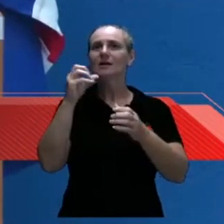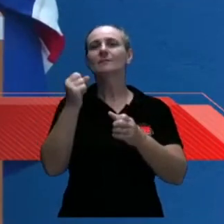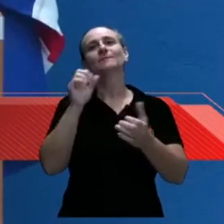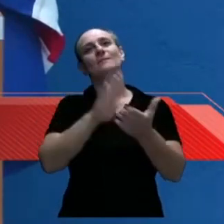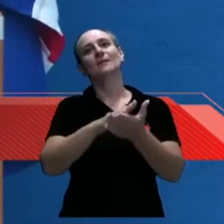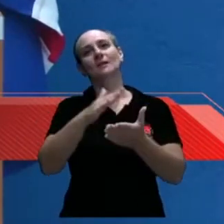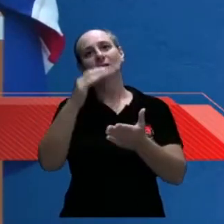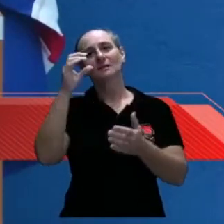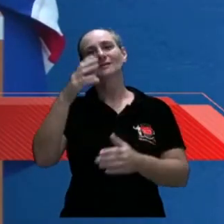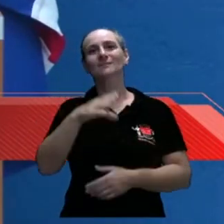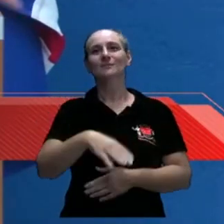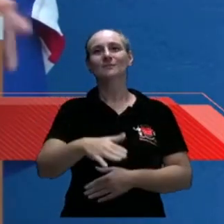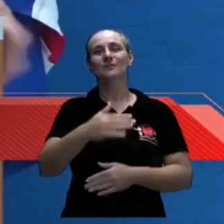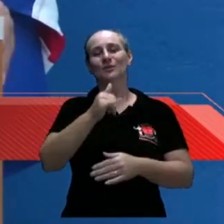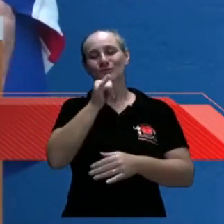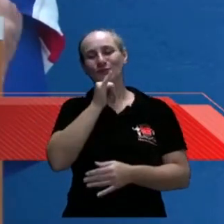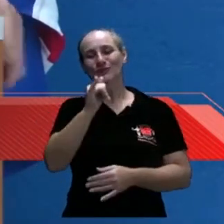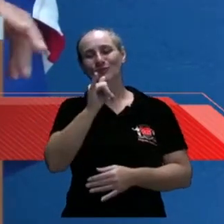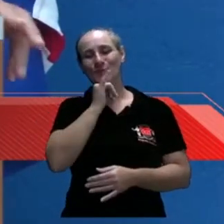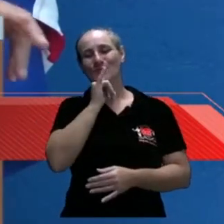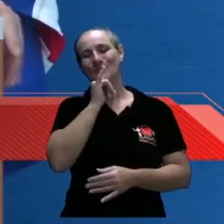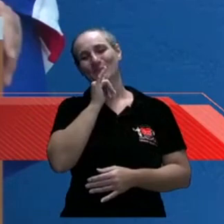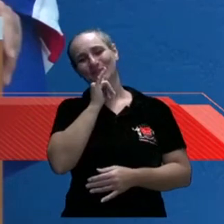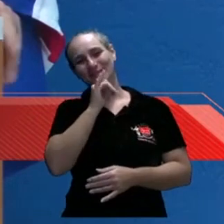Riba do Rio Pardo, me perdoe. Tá?